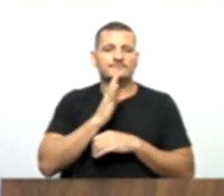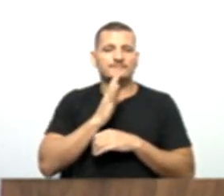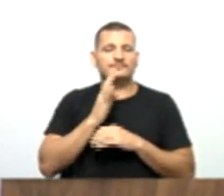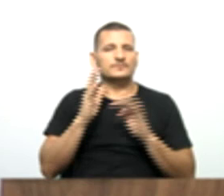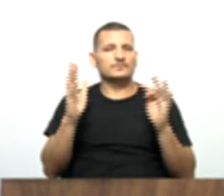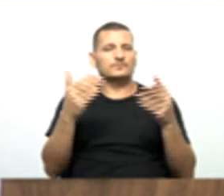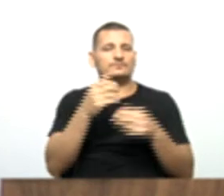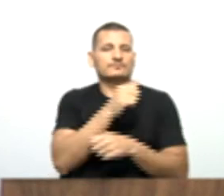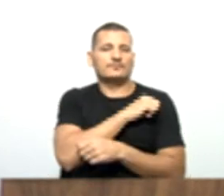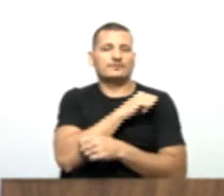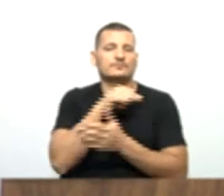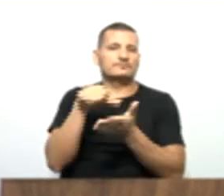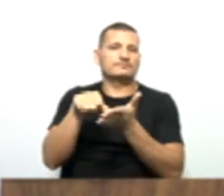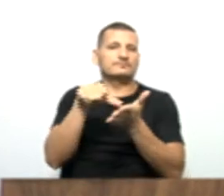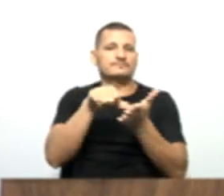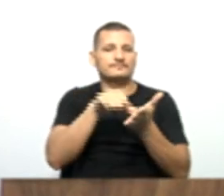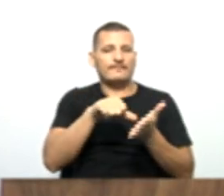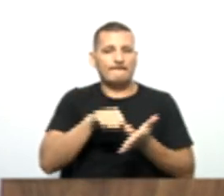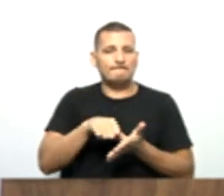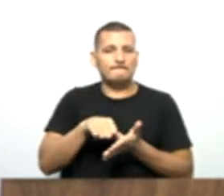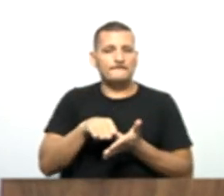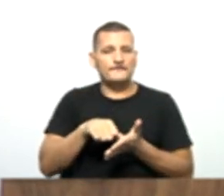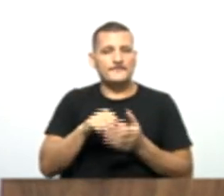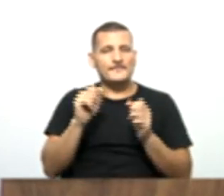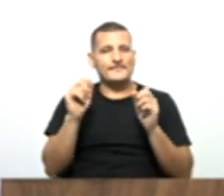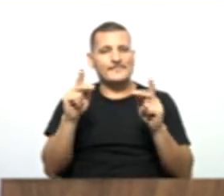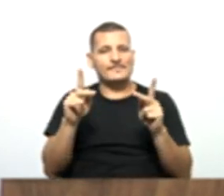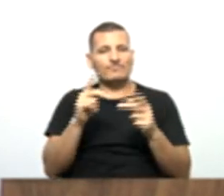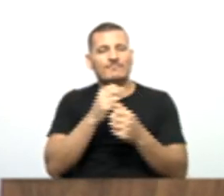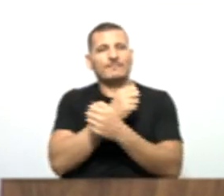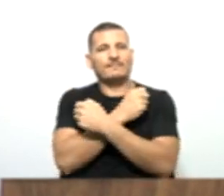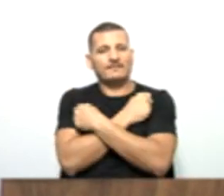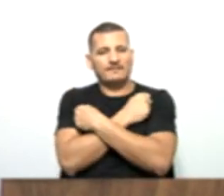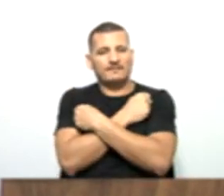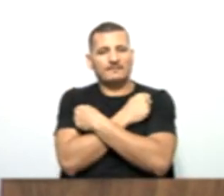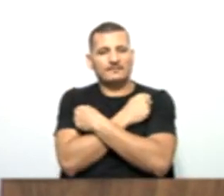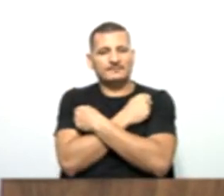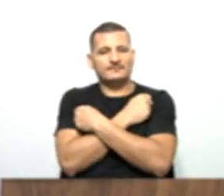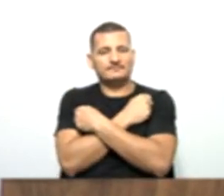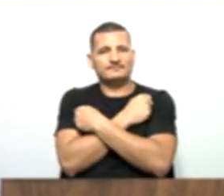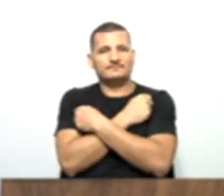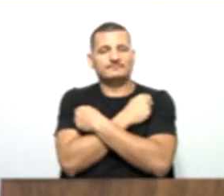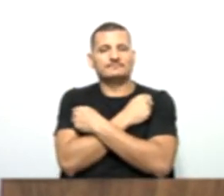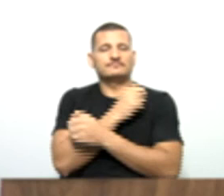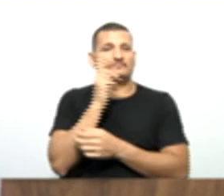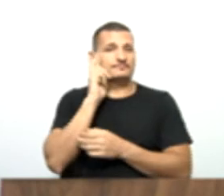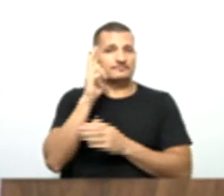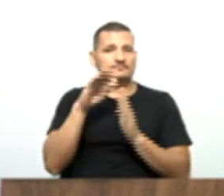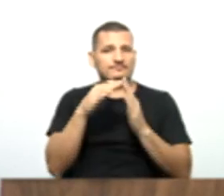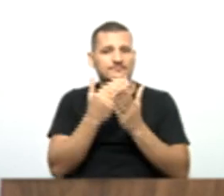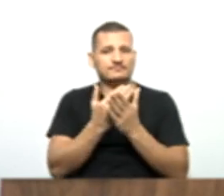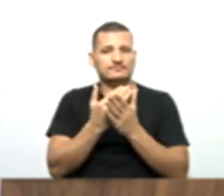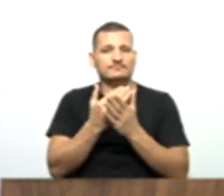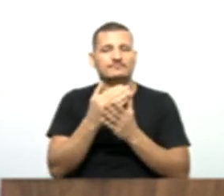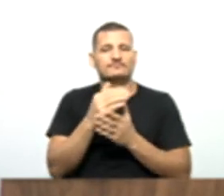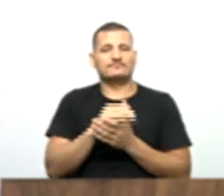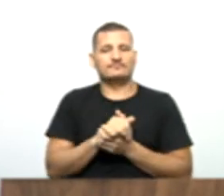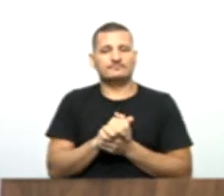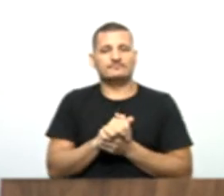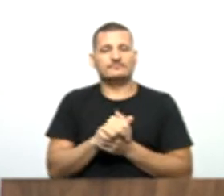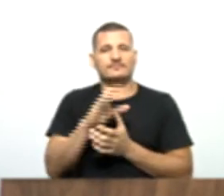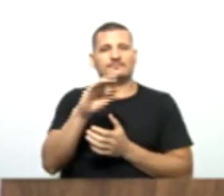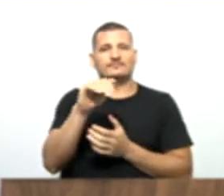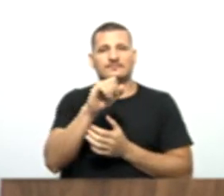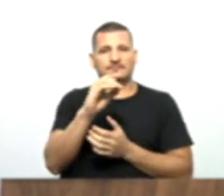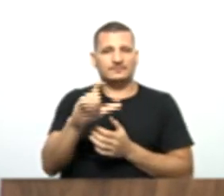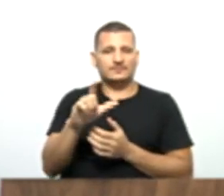os alunos de todos os polos, ok? Um abraço, Ageu e Divanildo, um abraço, diretores da Escola César Freitas Cassol. Ok,